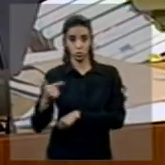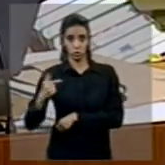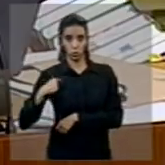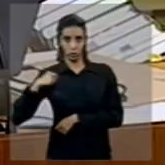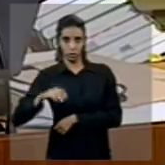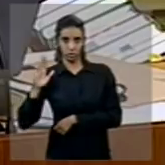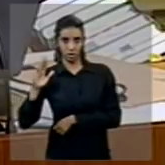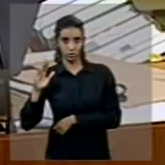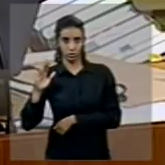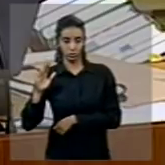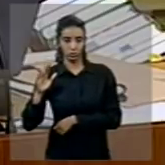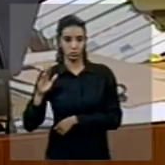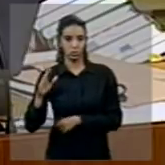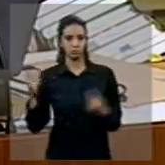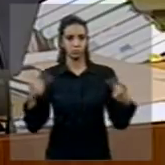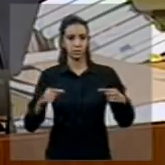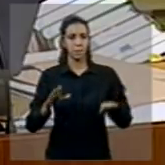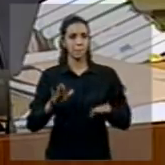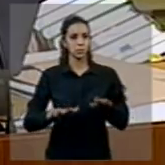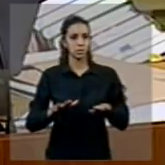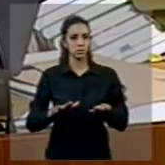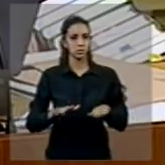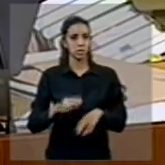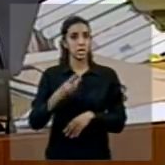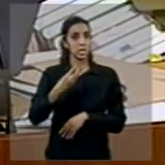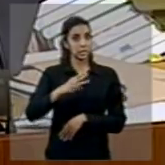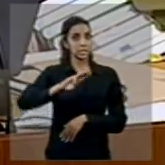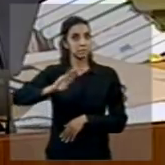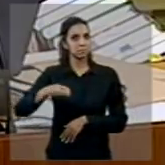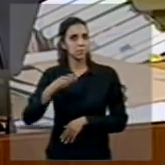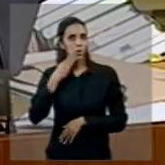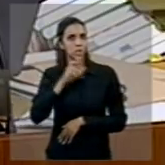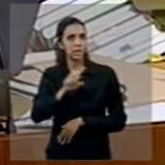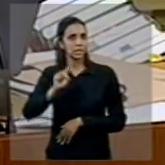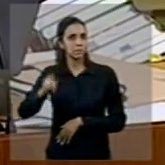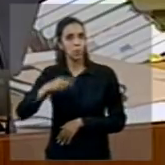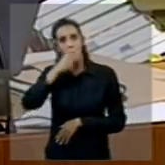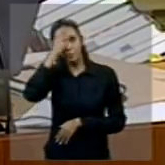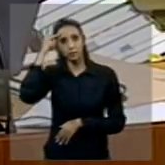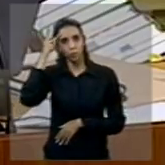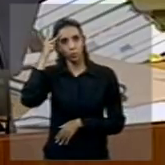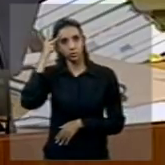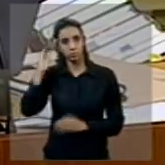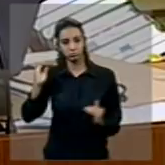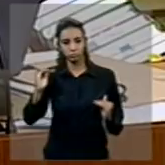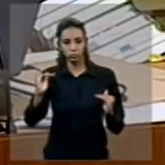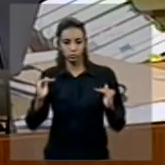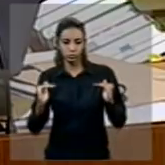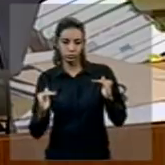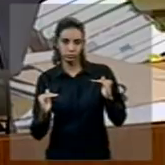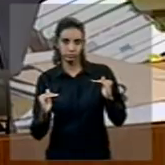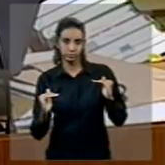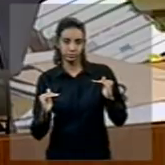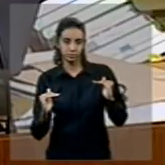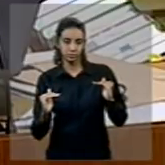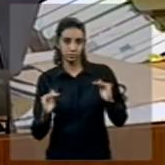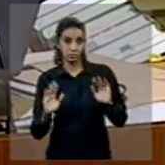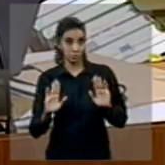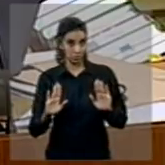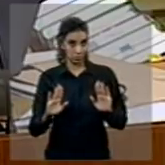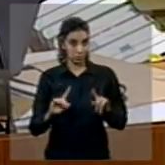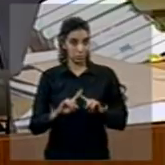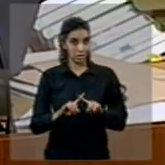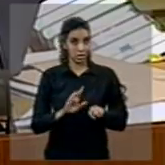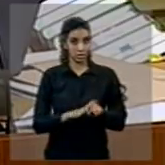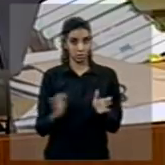colocado ficou em aproximadamente 3,5 milhões de votos. Observo ainda que no período compreendido